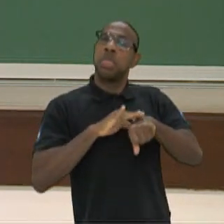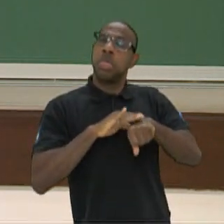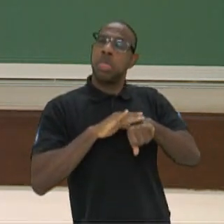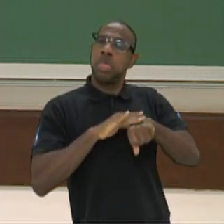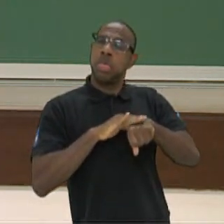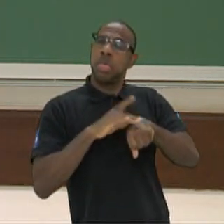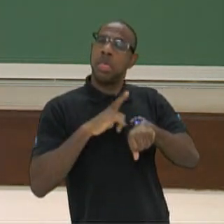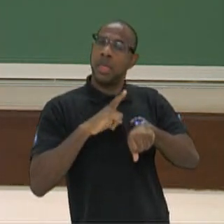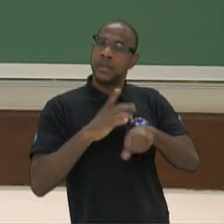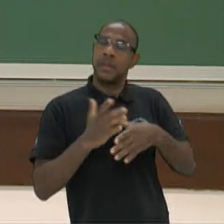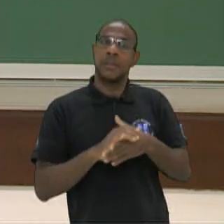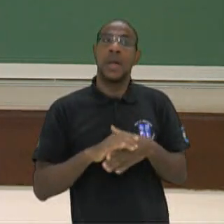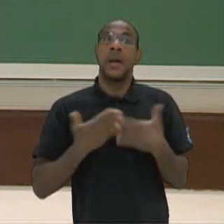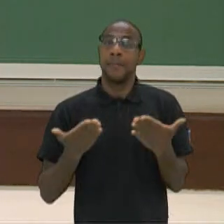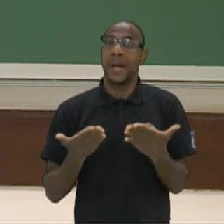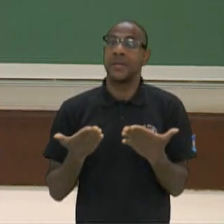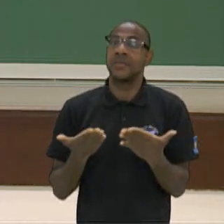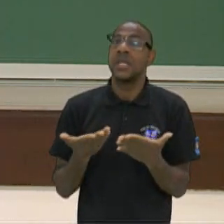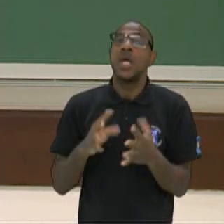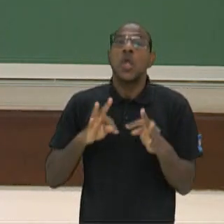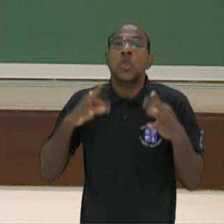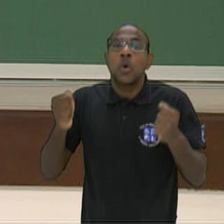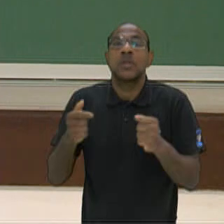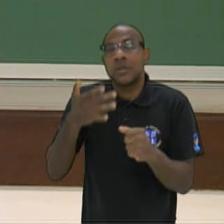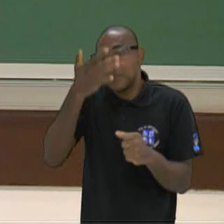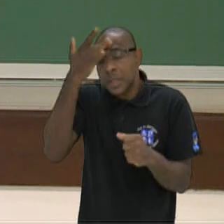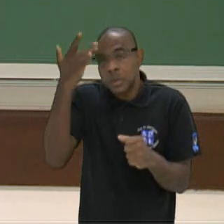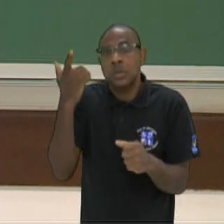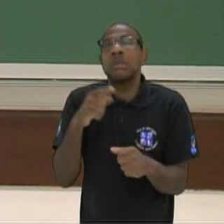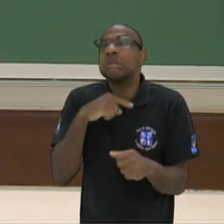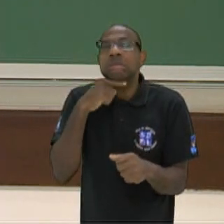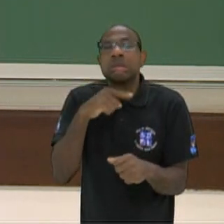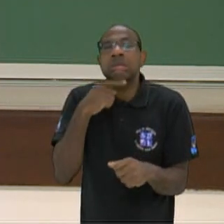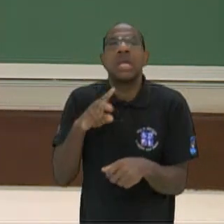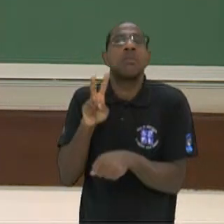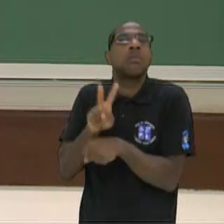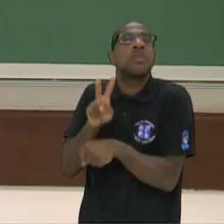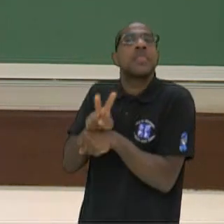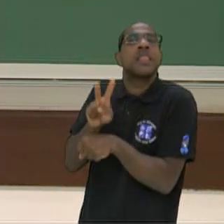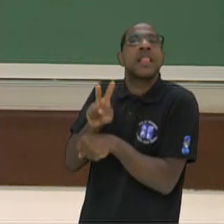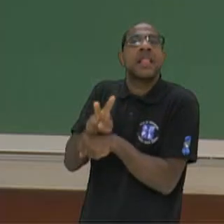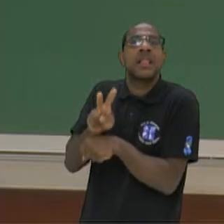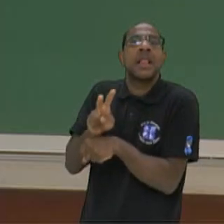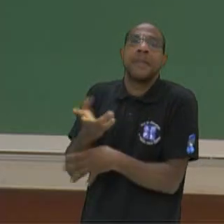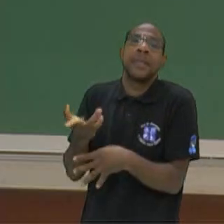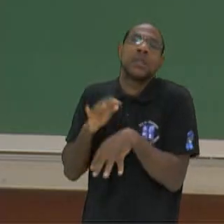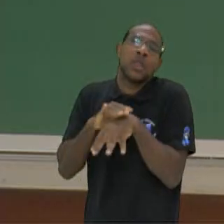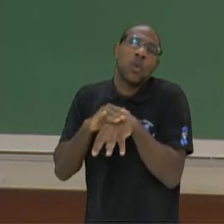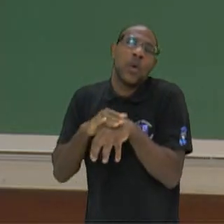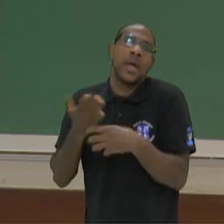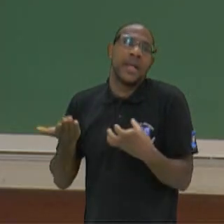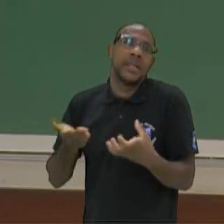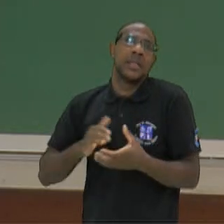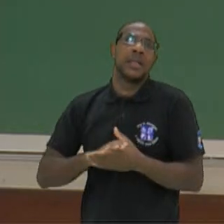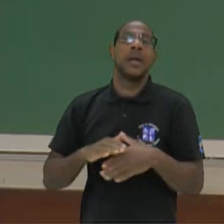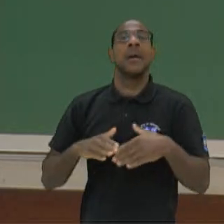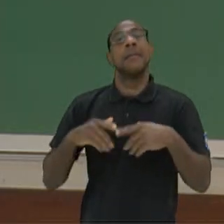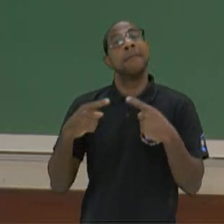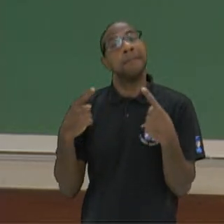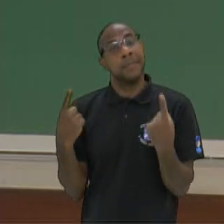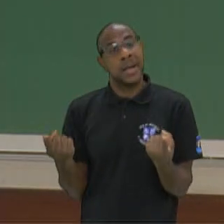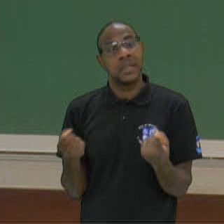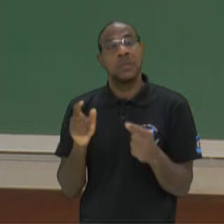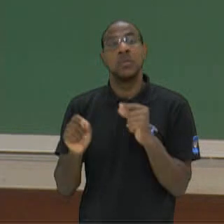pacientes terem se beneficiado do tratamento, a maioria envolvida no estudo teve sua visão melhorada, algum deles de maneira considerada pela equipe